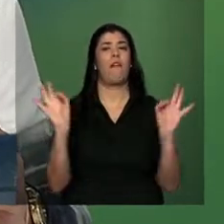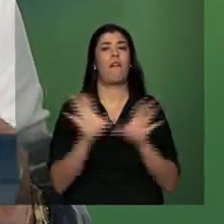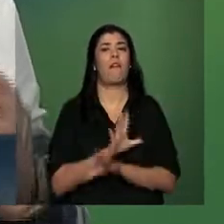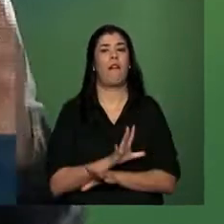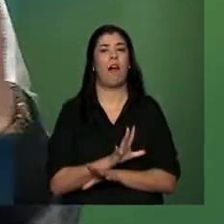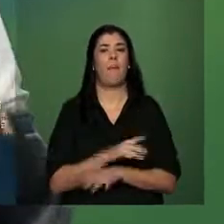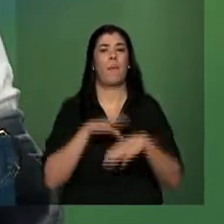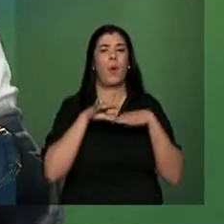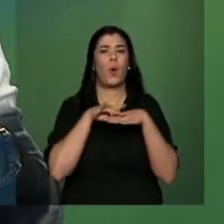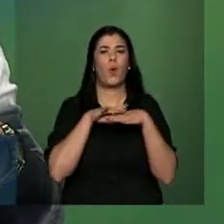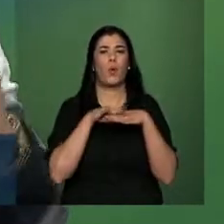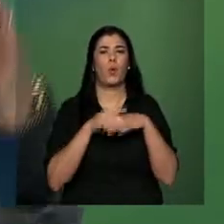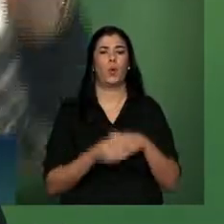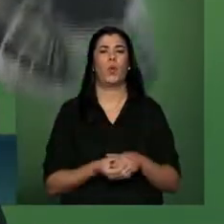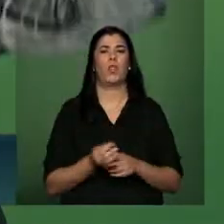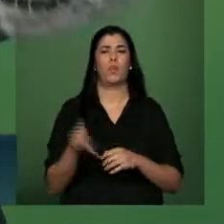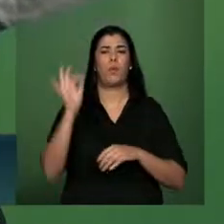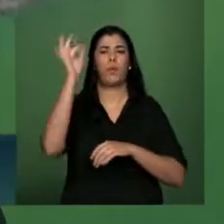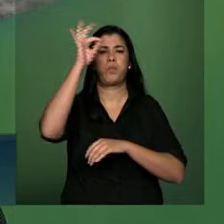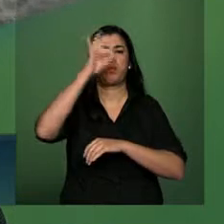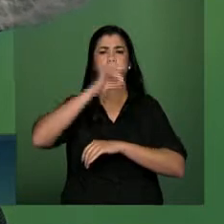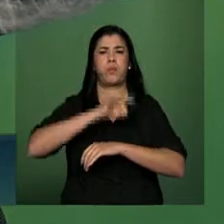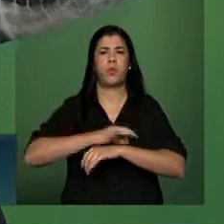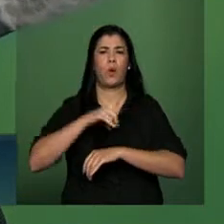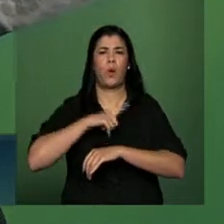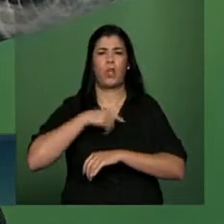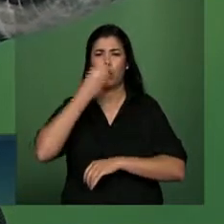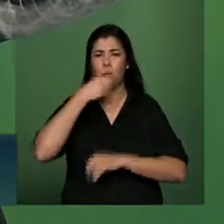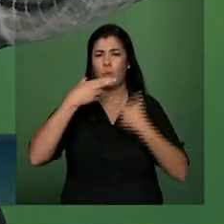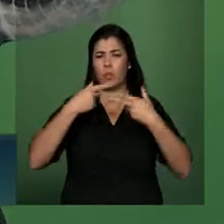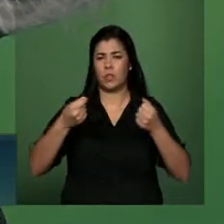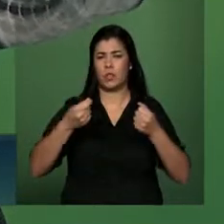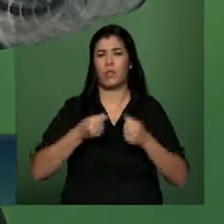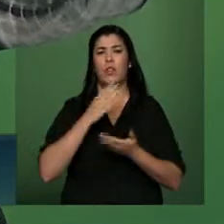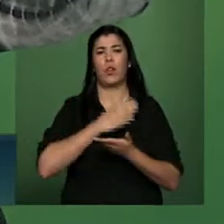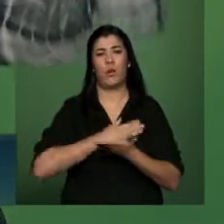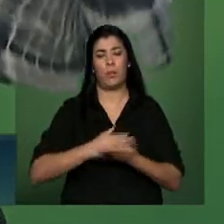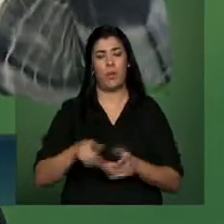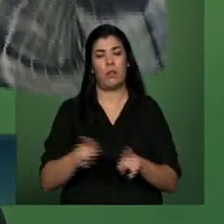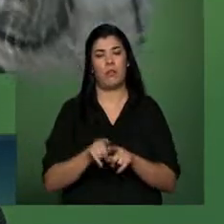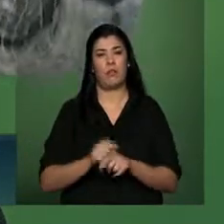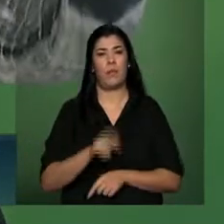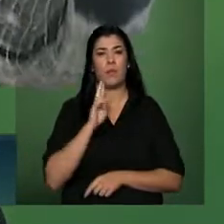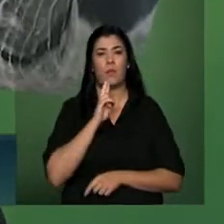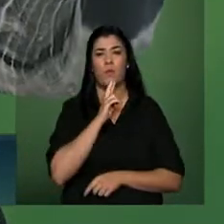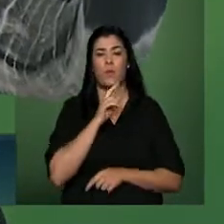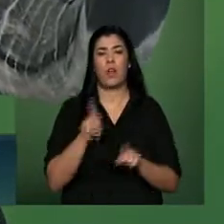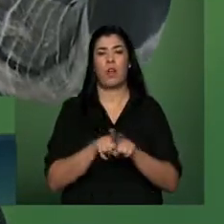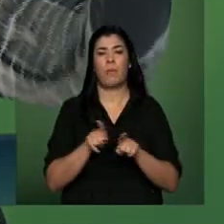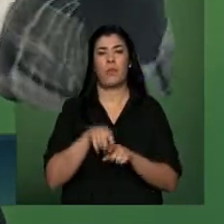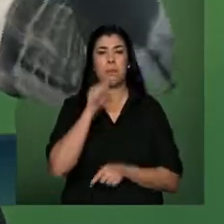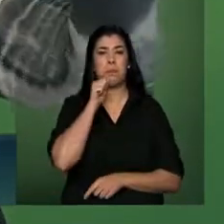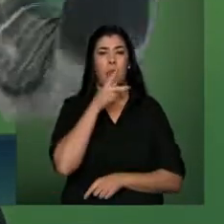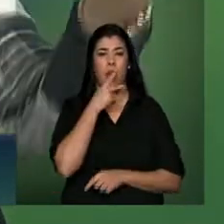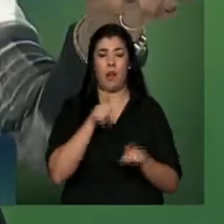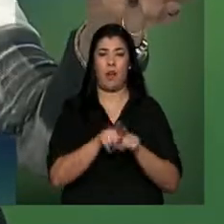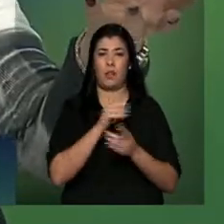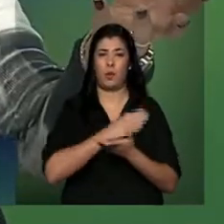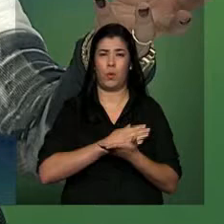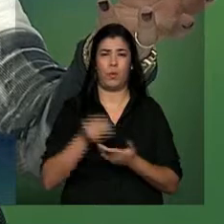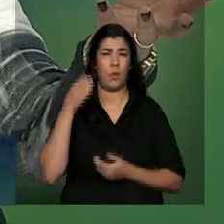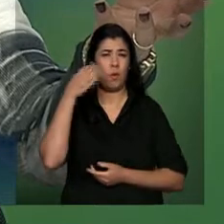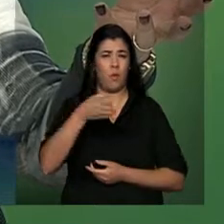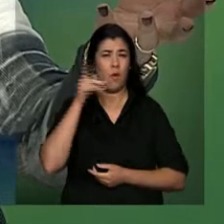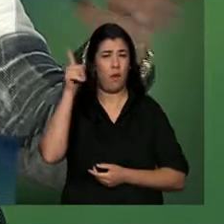fruta. Por incrível que pareça, nós vamos começar também em Roraima e Amapá porque lá tem um foco enorme, apesar de não